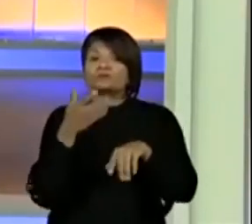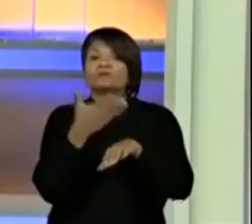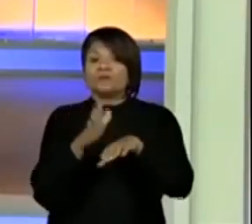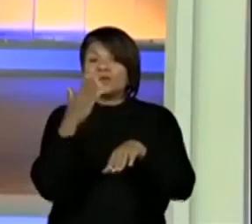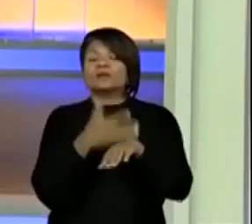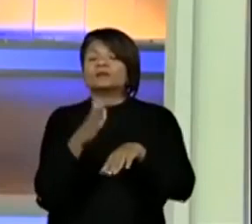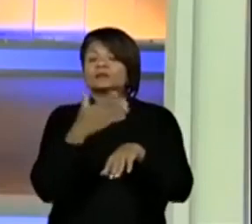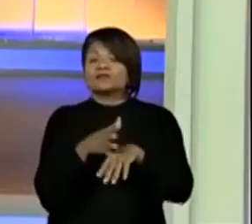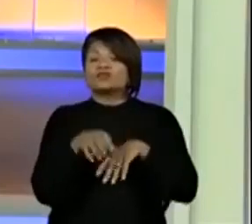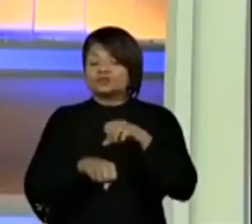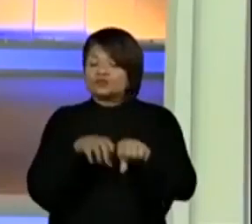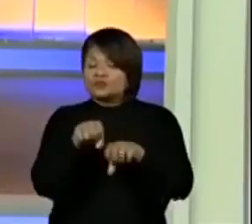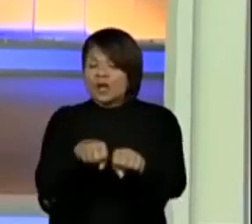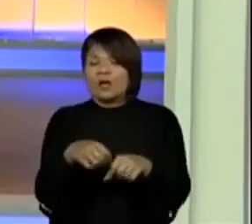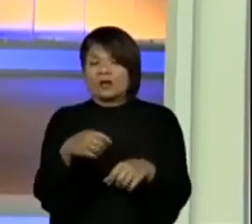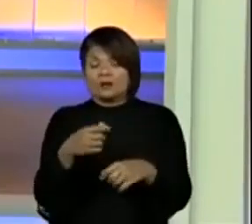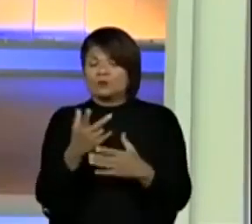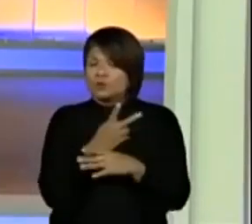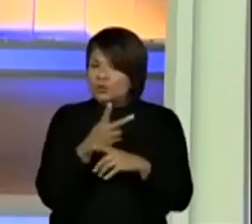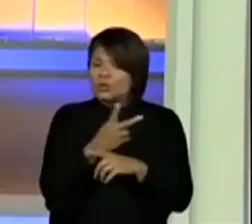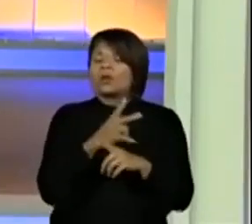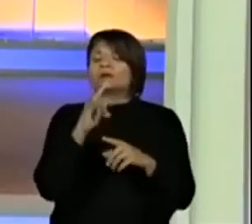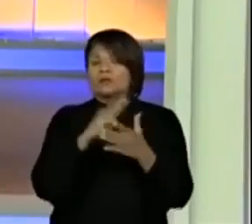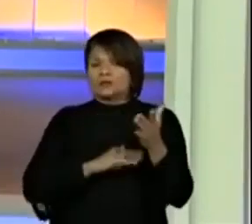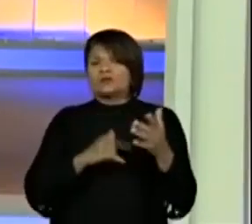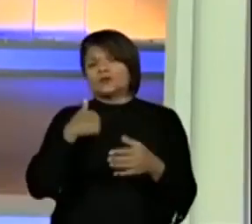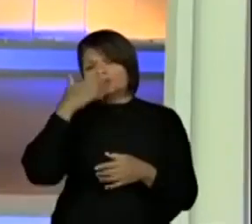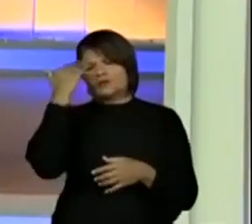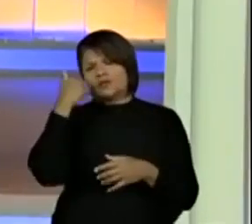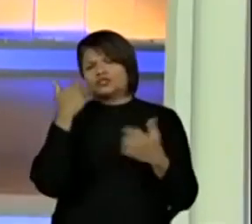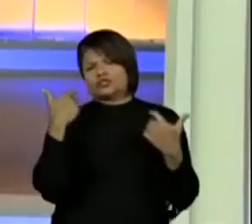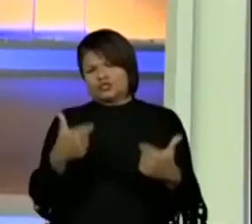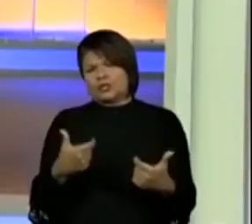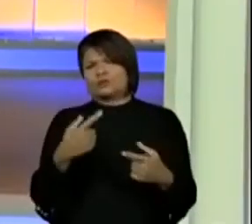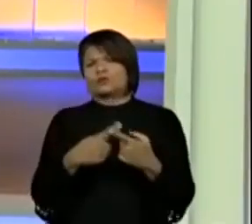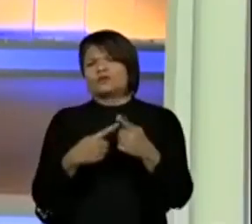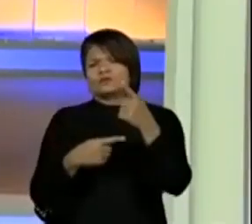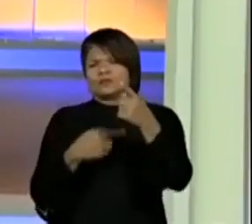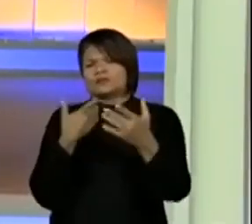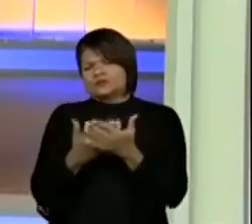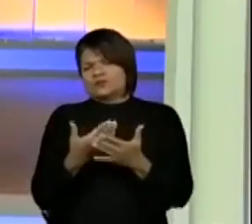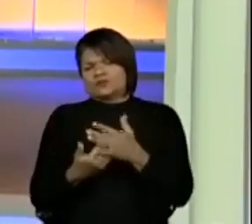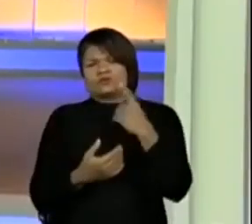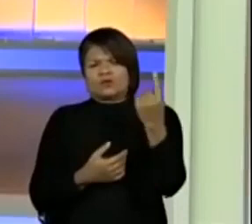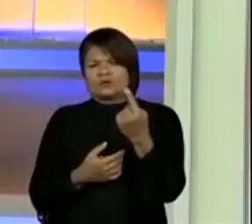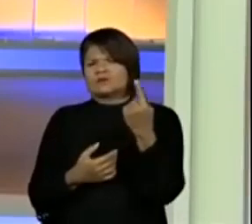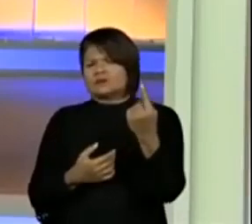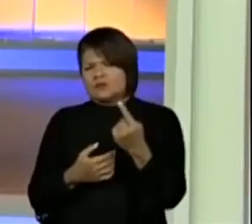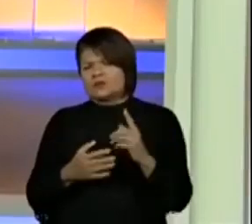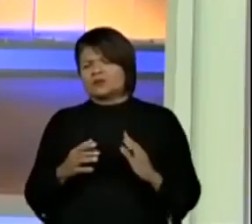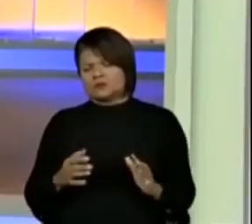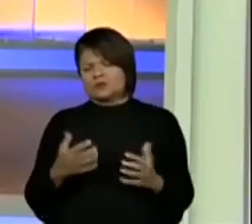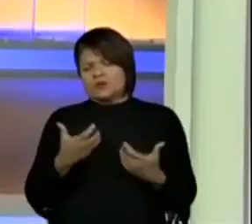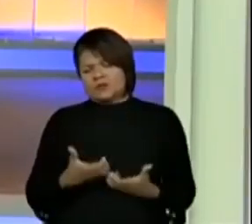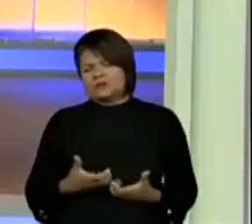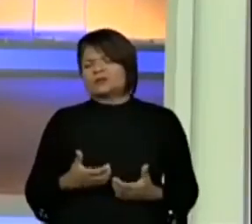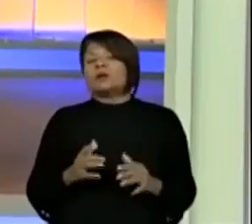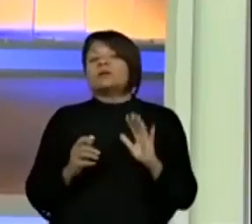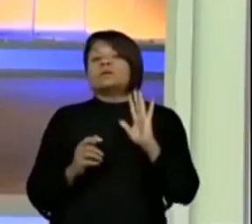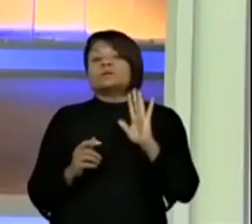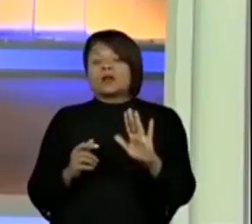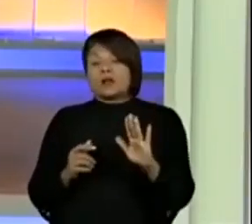de buscar os textos. Eu sei que é chato, até porque vocês estão estudando sozinhos, esse exercício cansa um pouco,